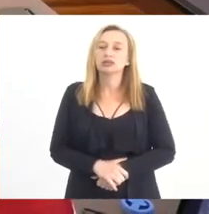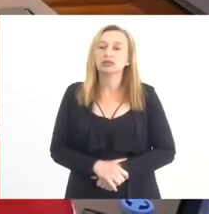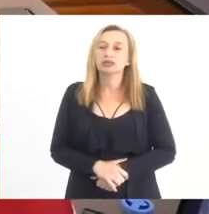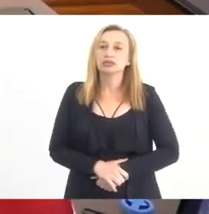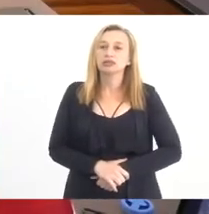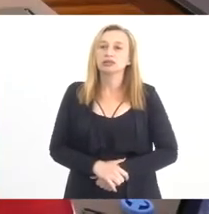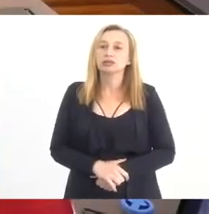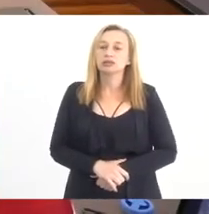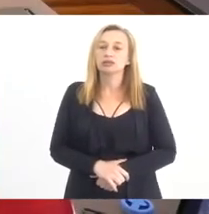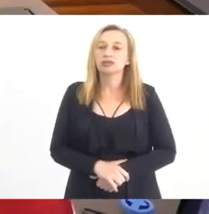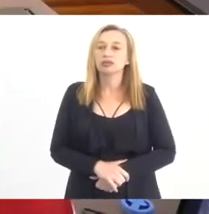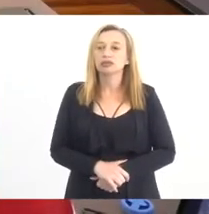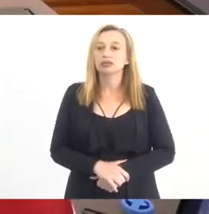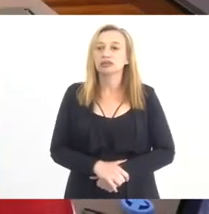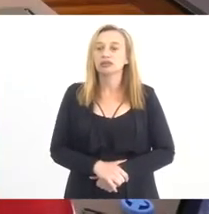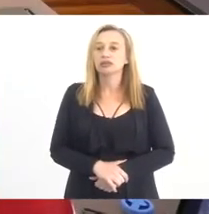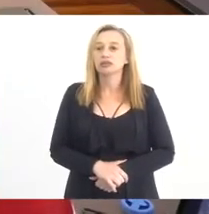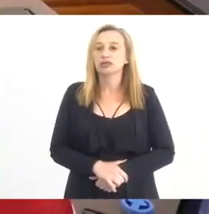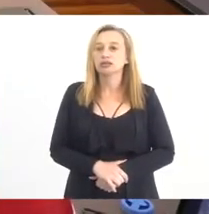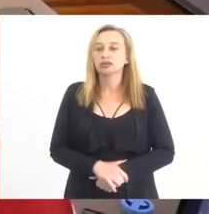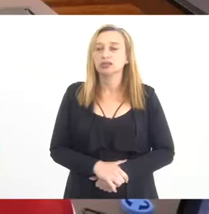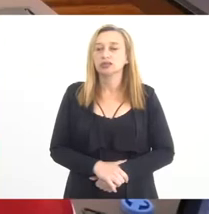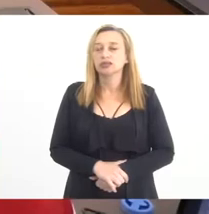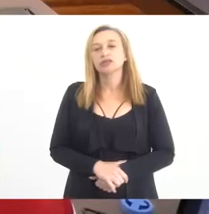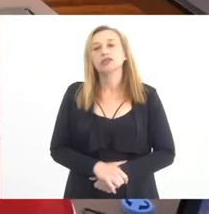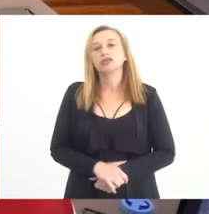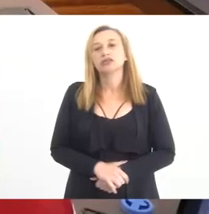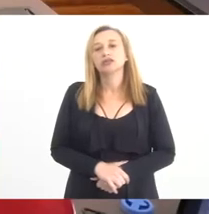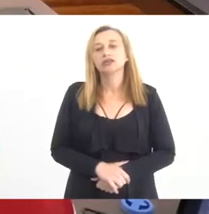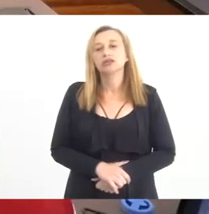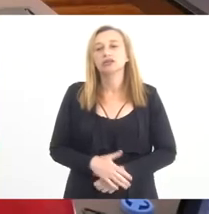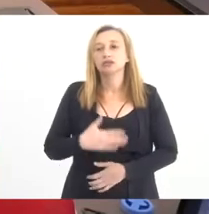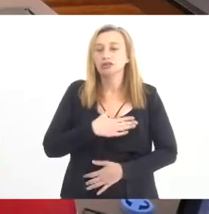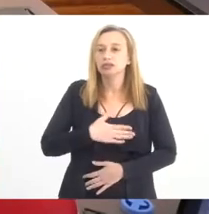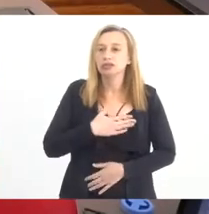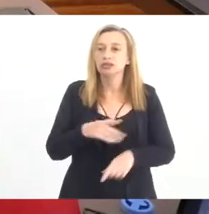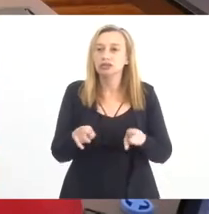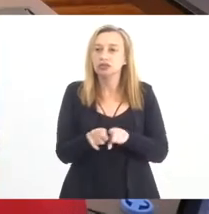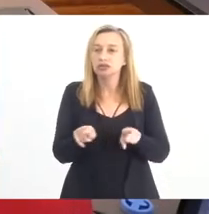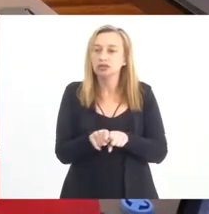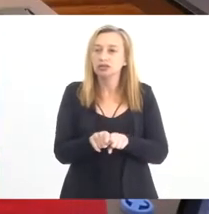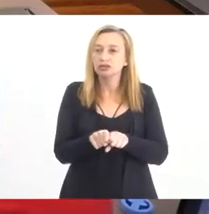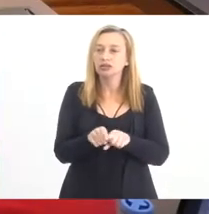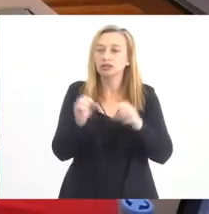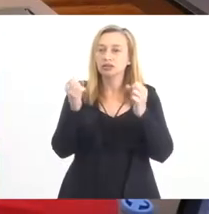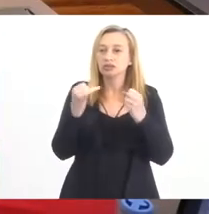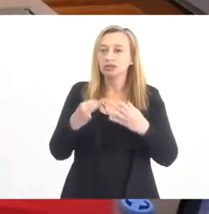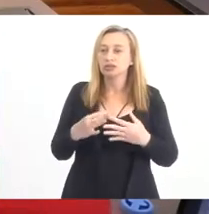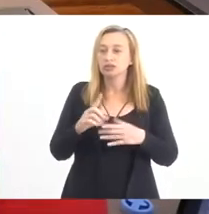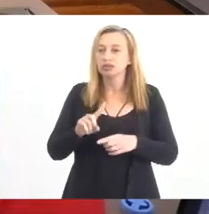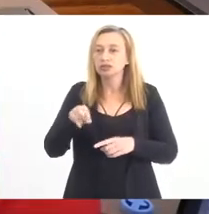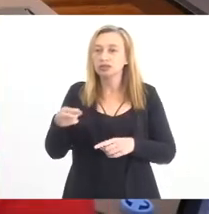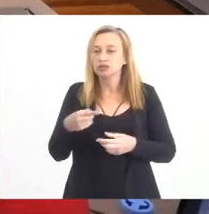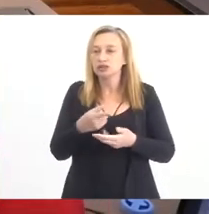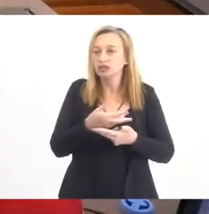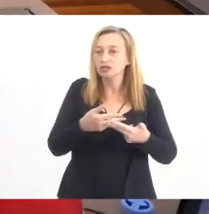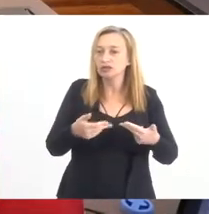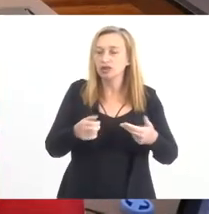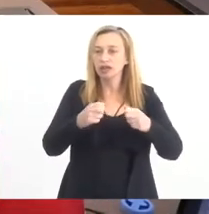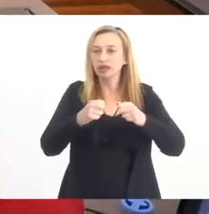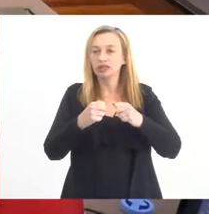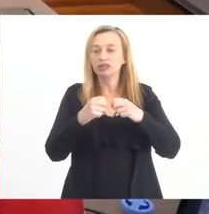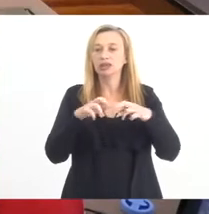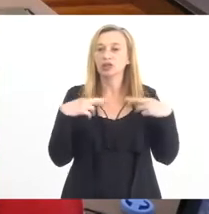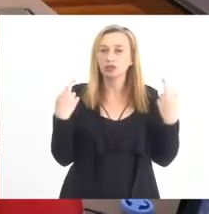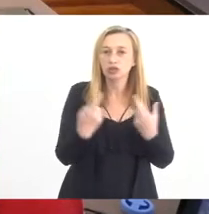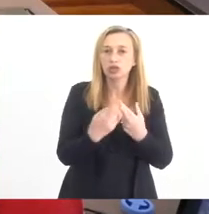Concluindo, por favor, o tempo já se esgotou. Para finalizar, nós gostaríamos também de deixar claro que, após diversas assembleias, diversas